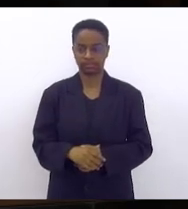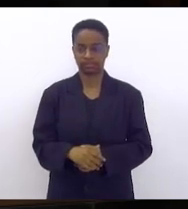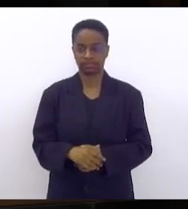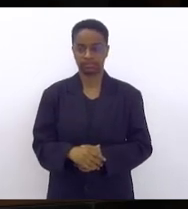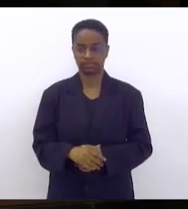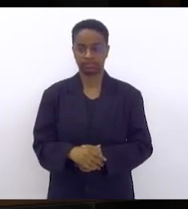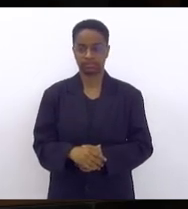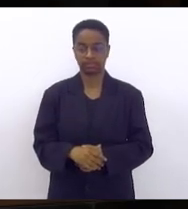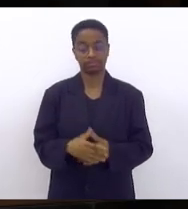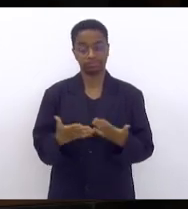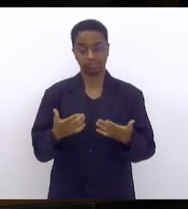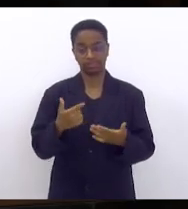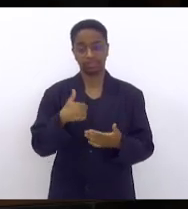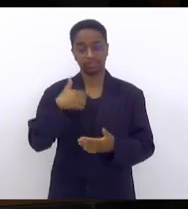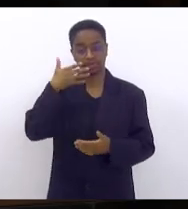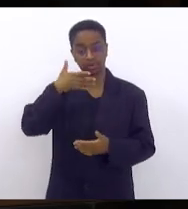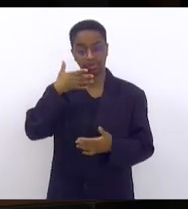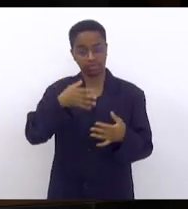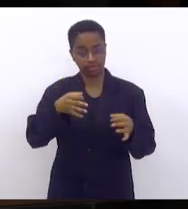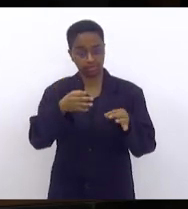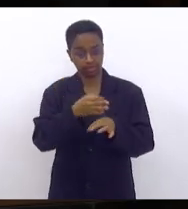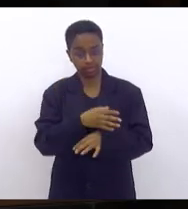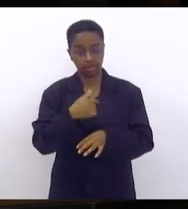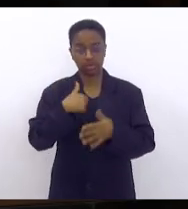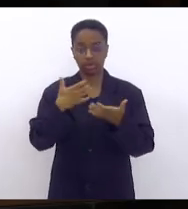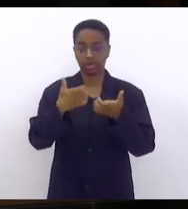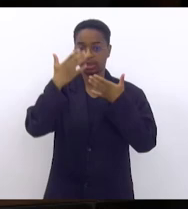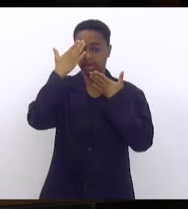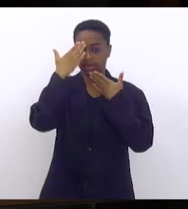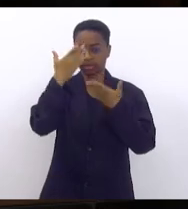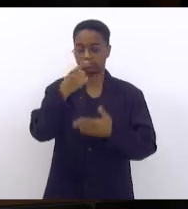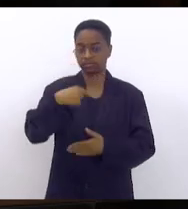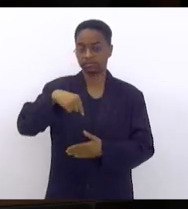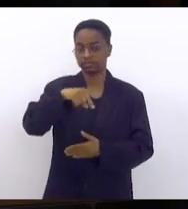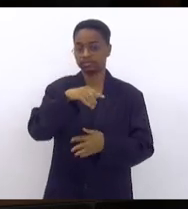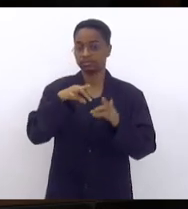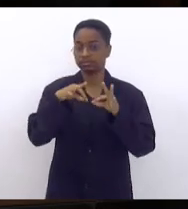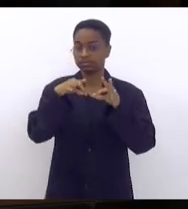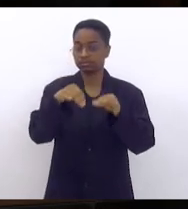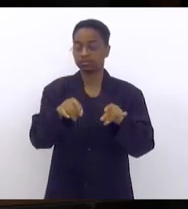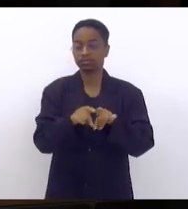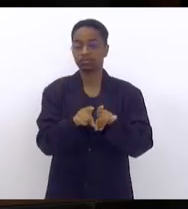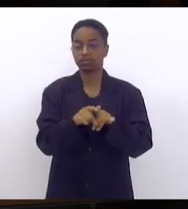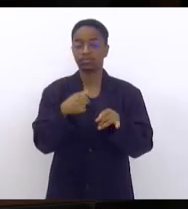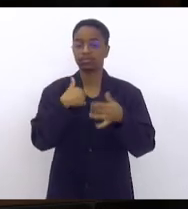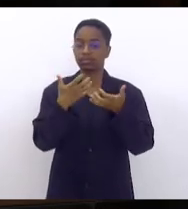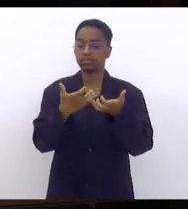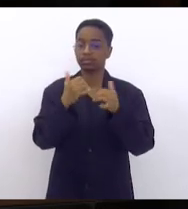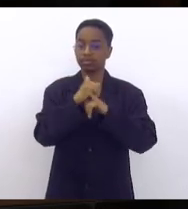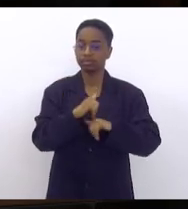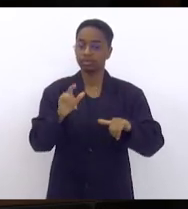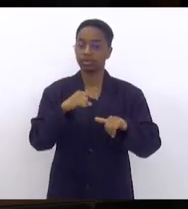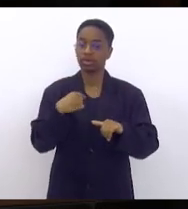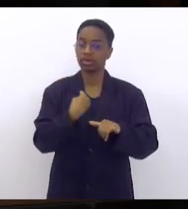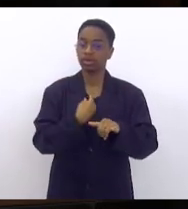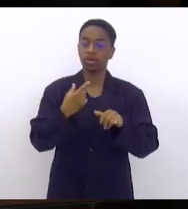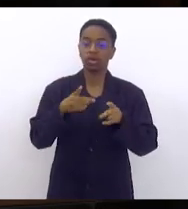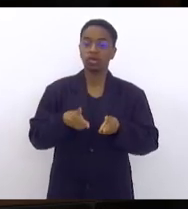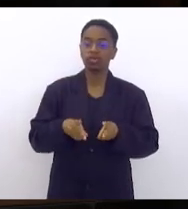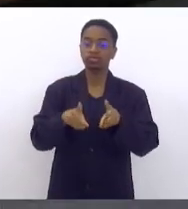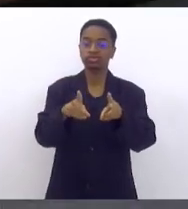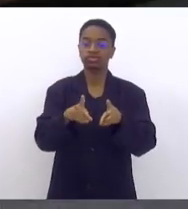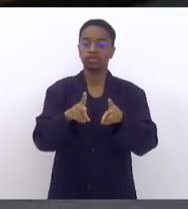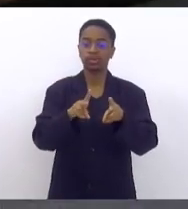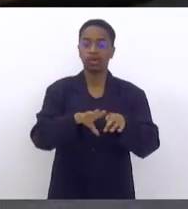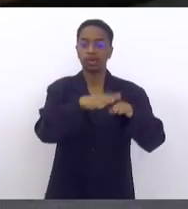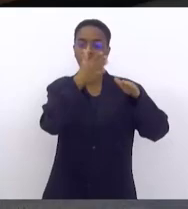O que eu tinha para falar era isso. Gostaria muito de agradecer a todos aqui e gostaria de dizer que a Onda Azul continua de tsunami.